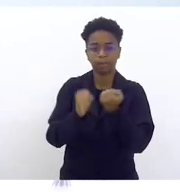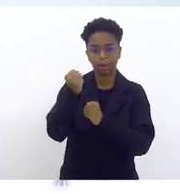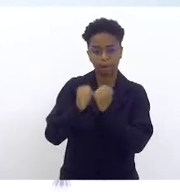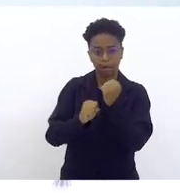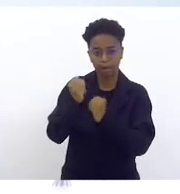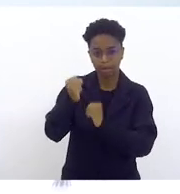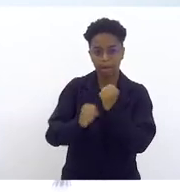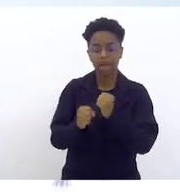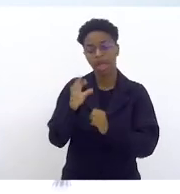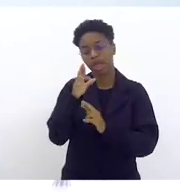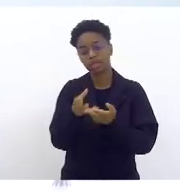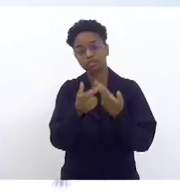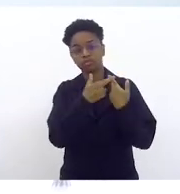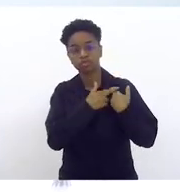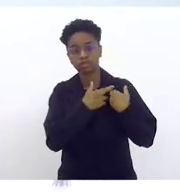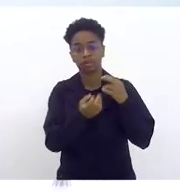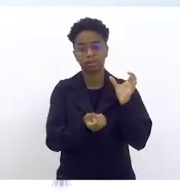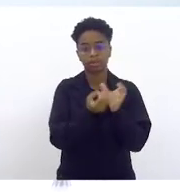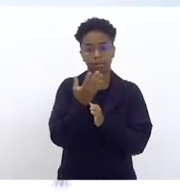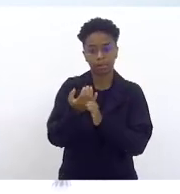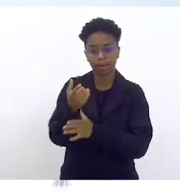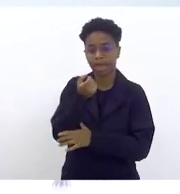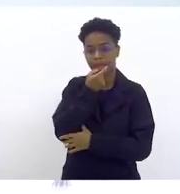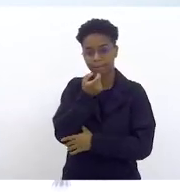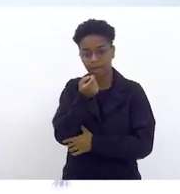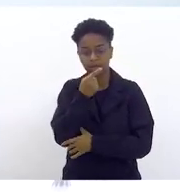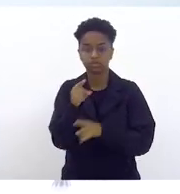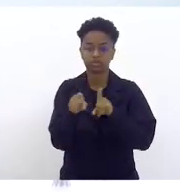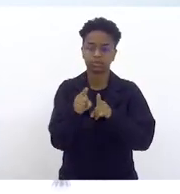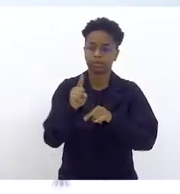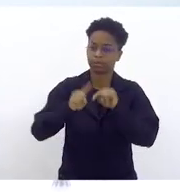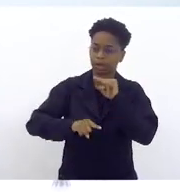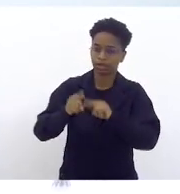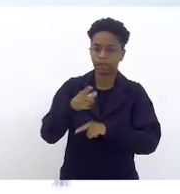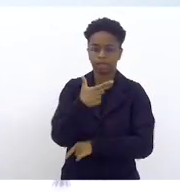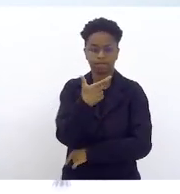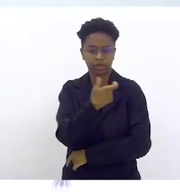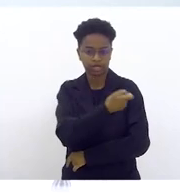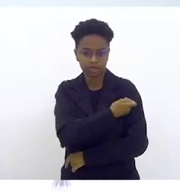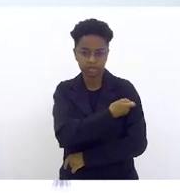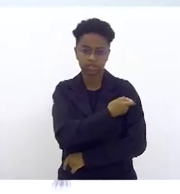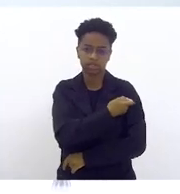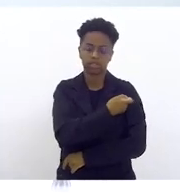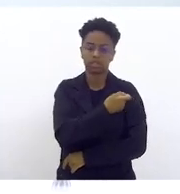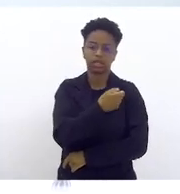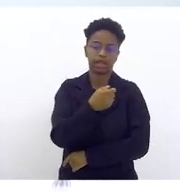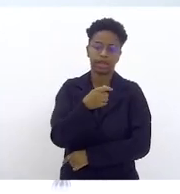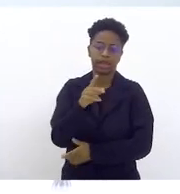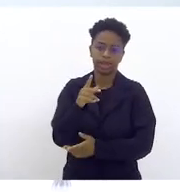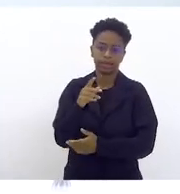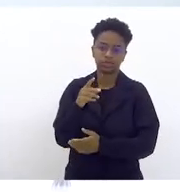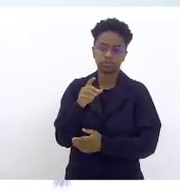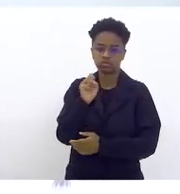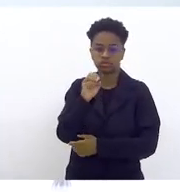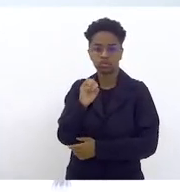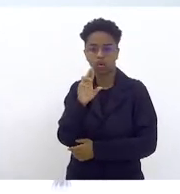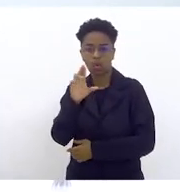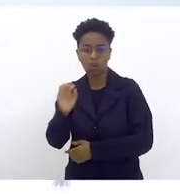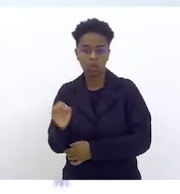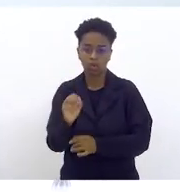responsáveis pela produção de medicamentos fármacos vacinas hemoderivados soros